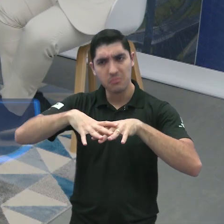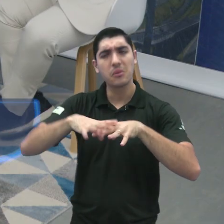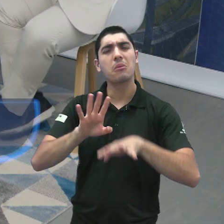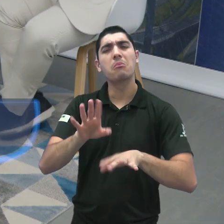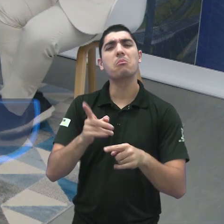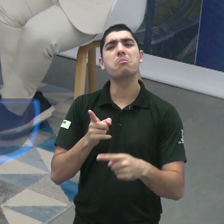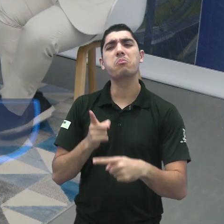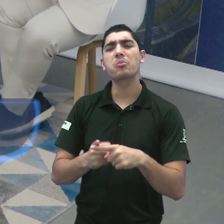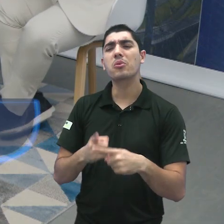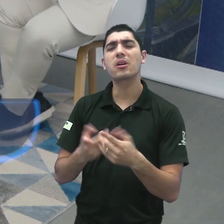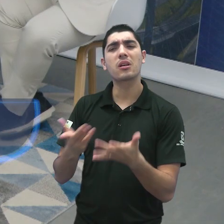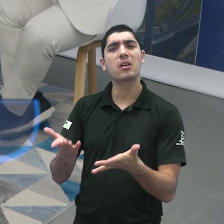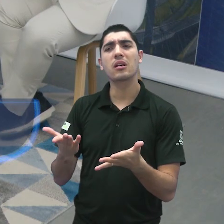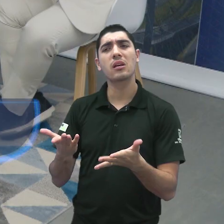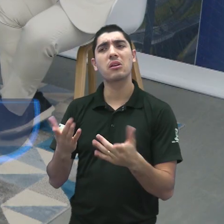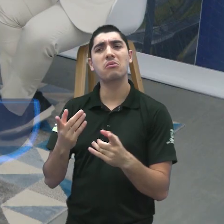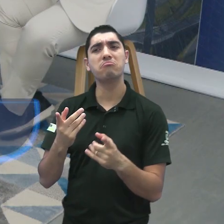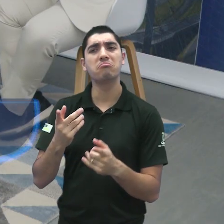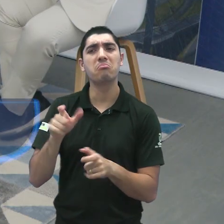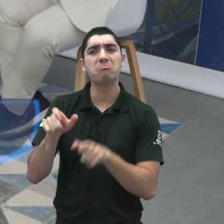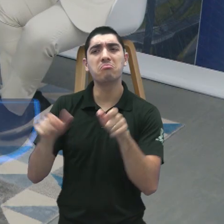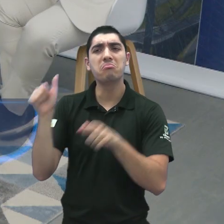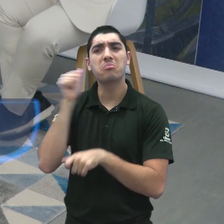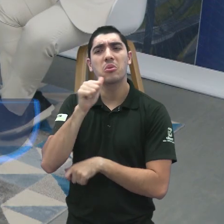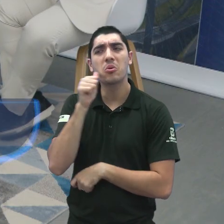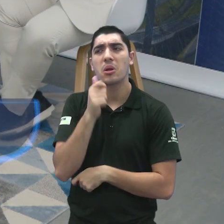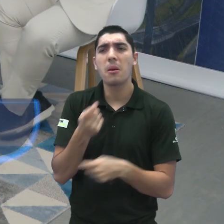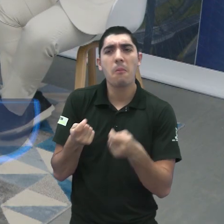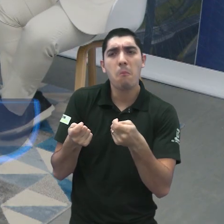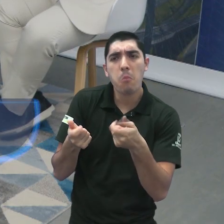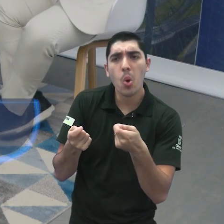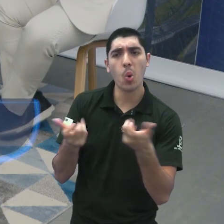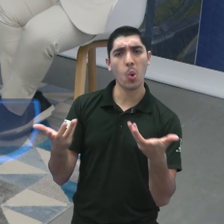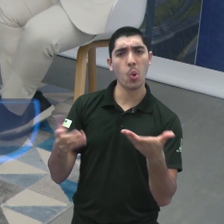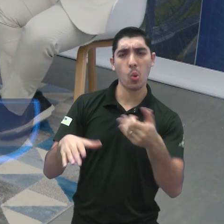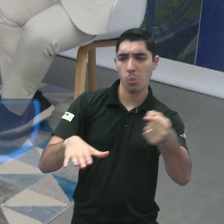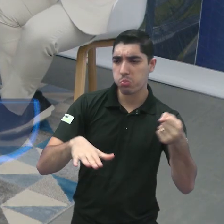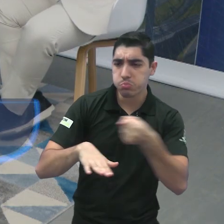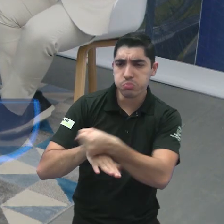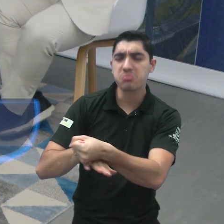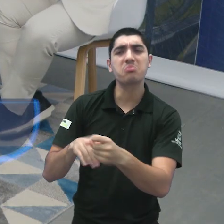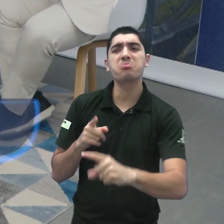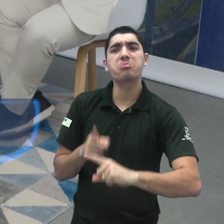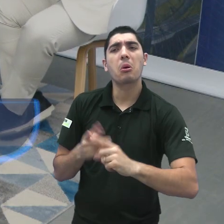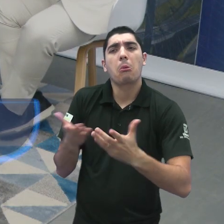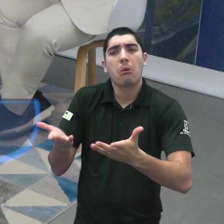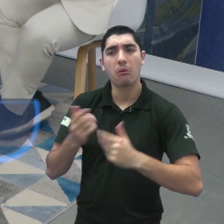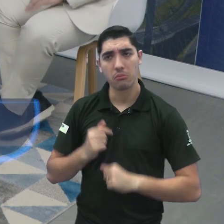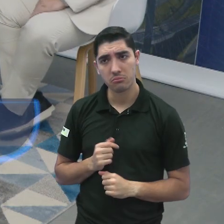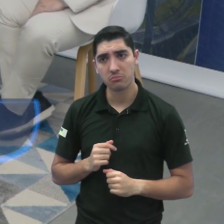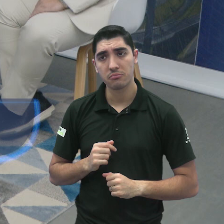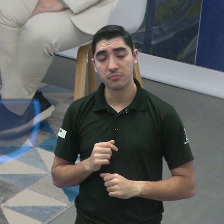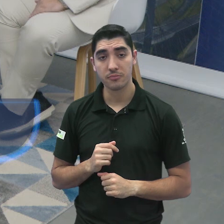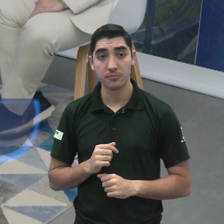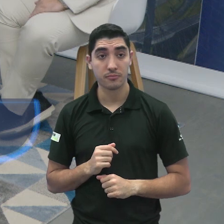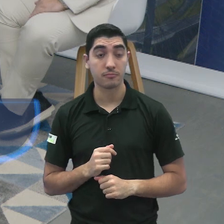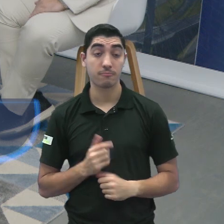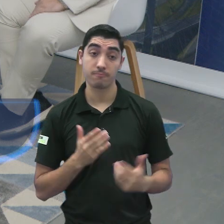está o principal gargalo, né, no acesso, na permanência ou nas oportunidades ao longo da